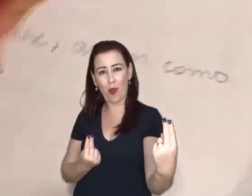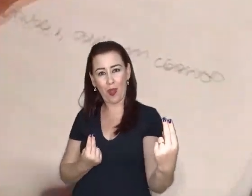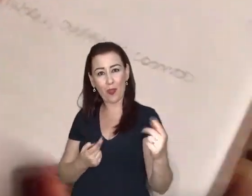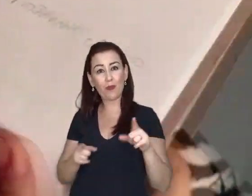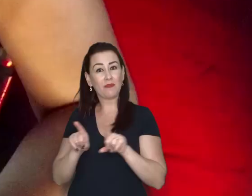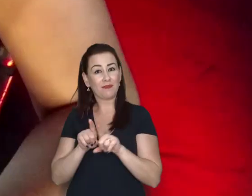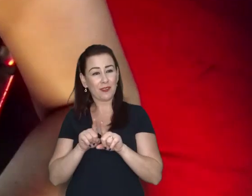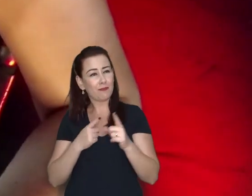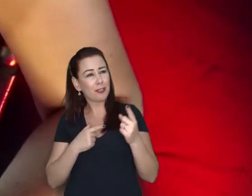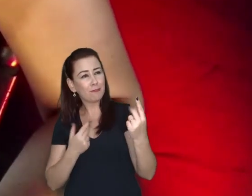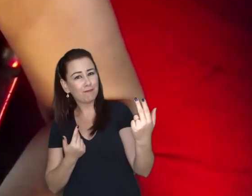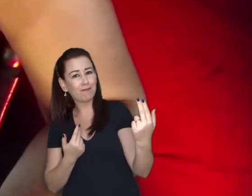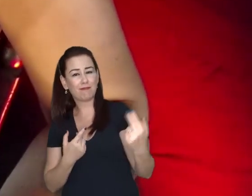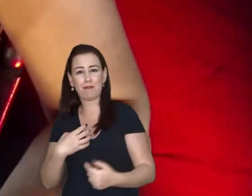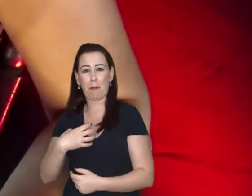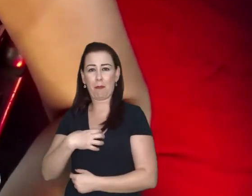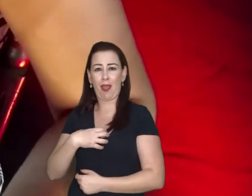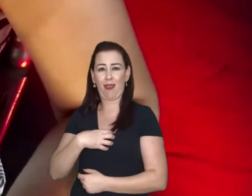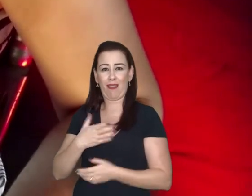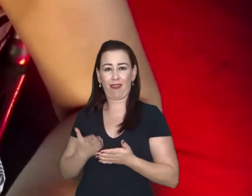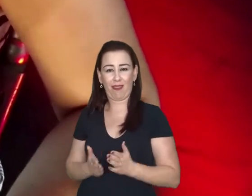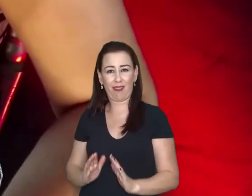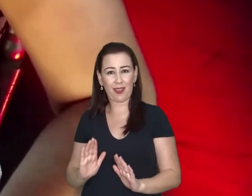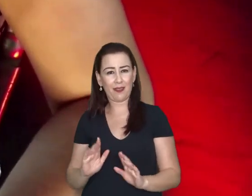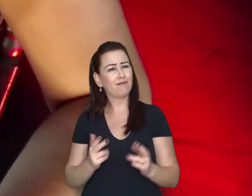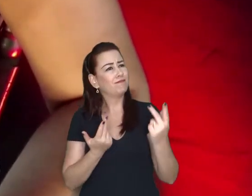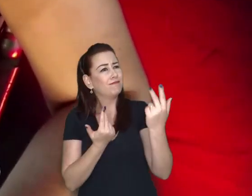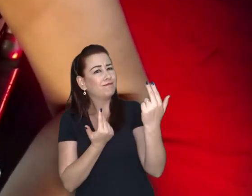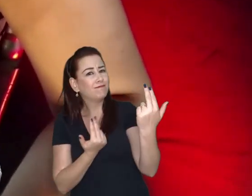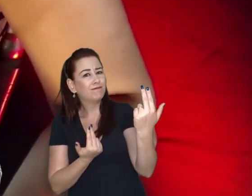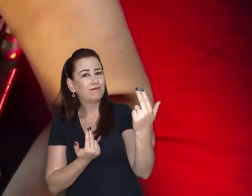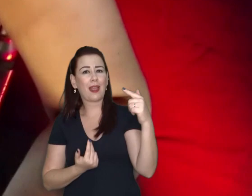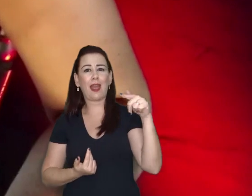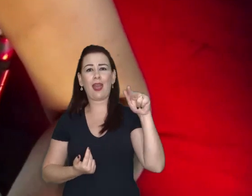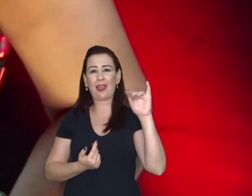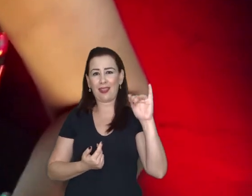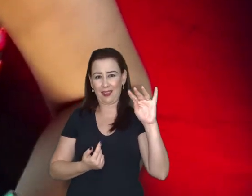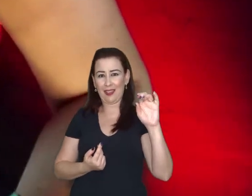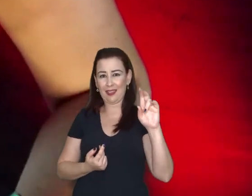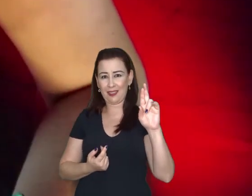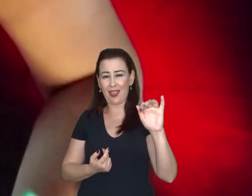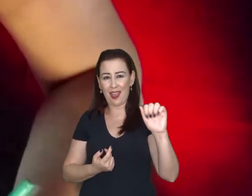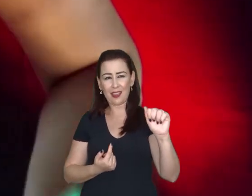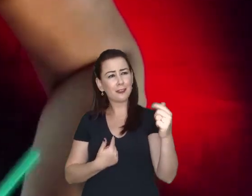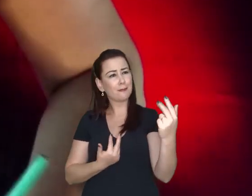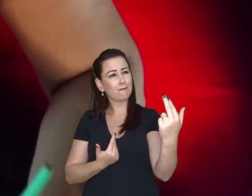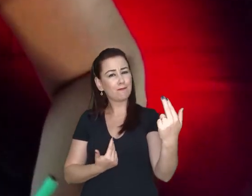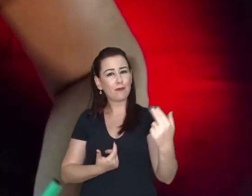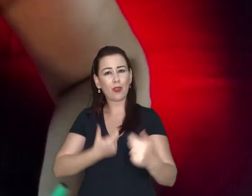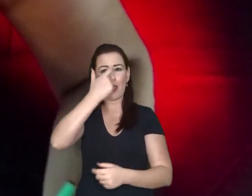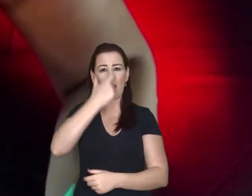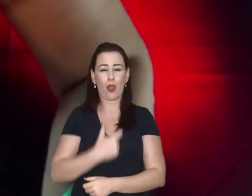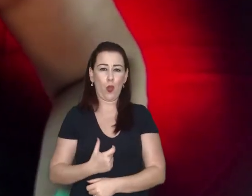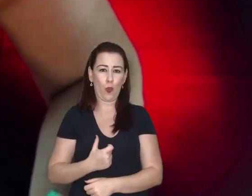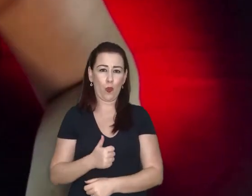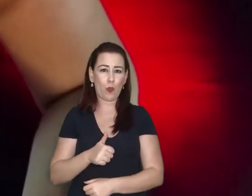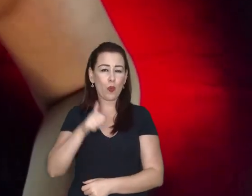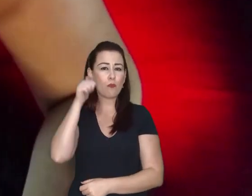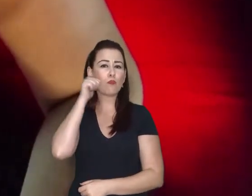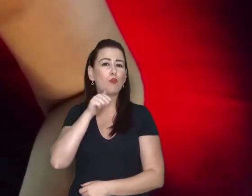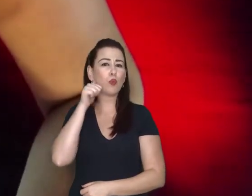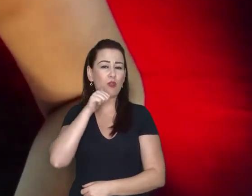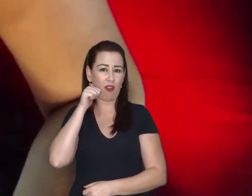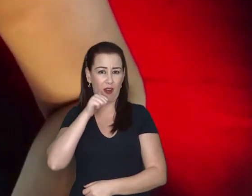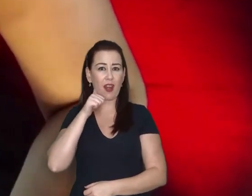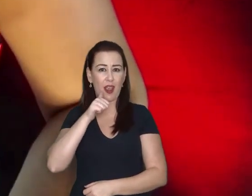sou baiana. Assim como você, eu, mulher, tenho